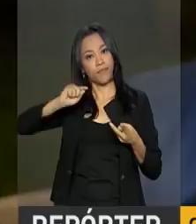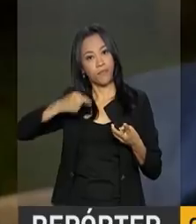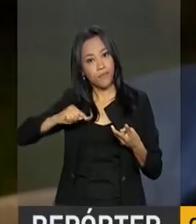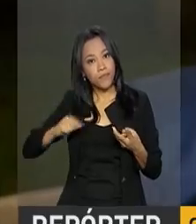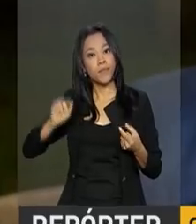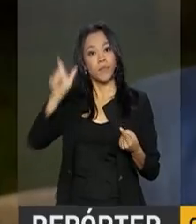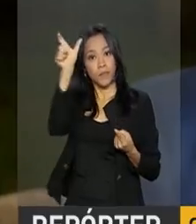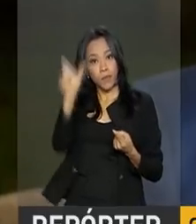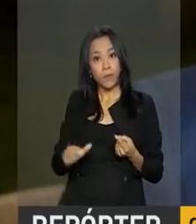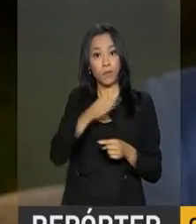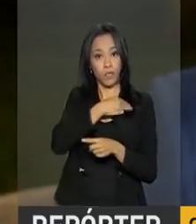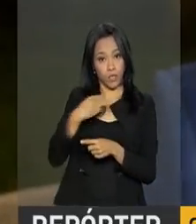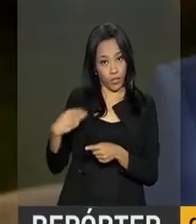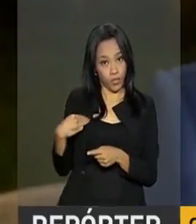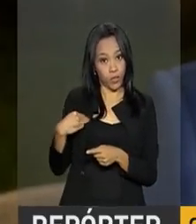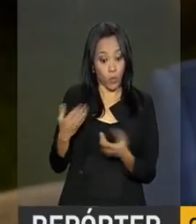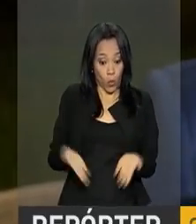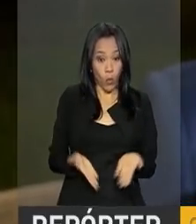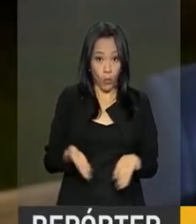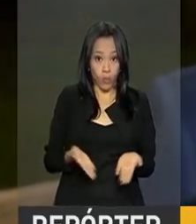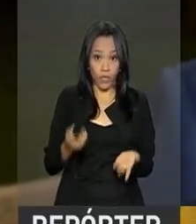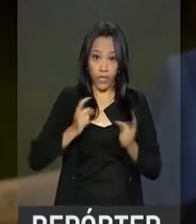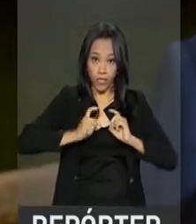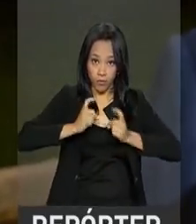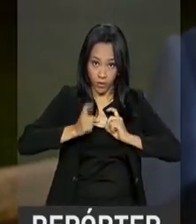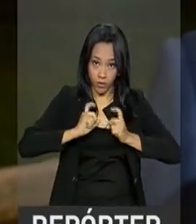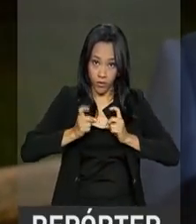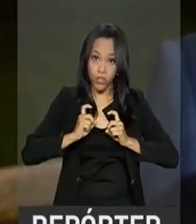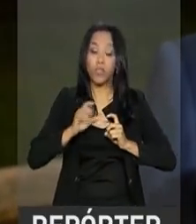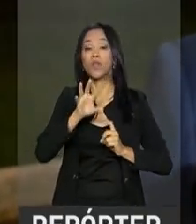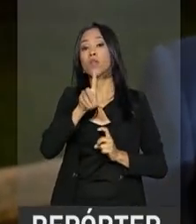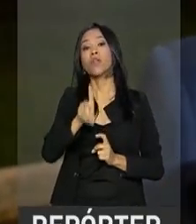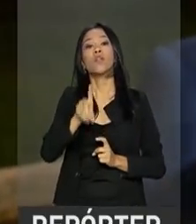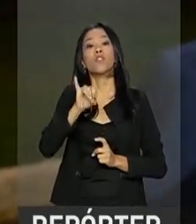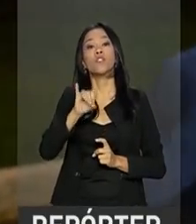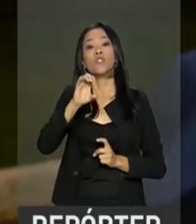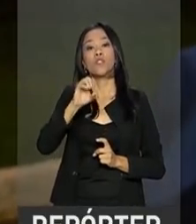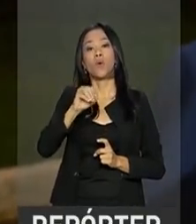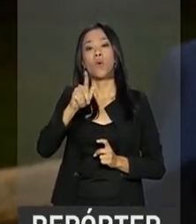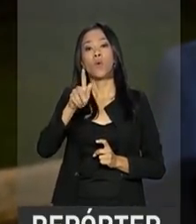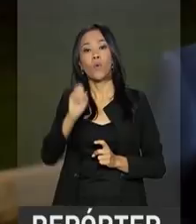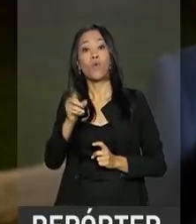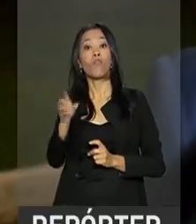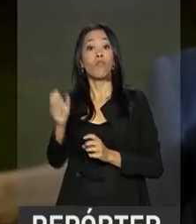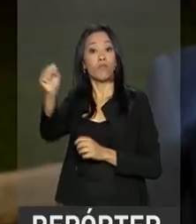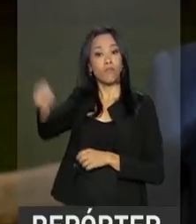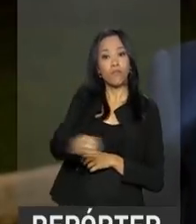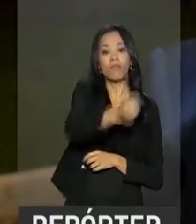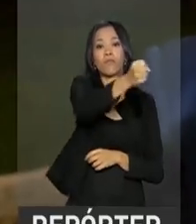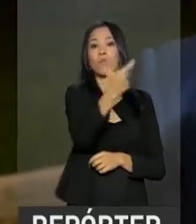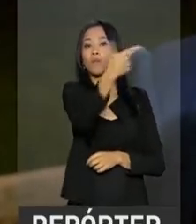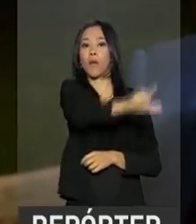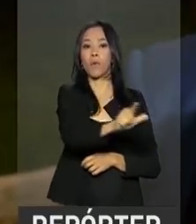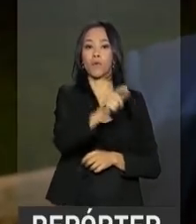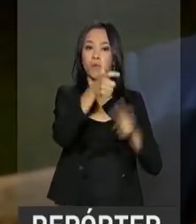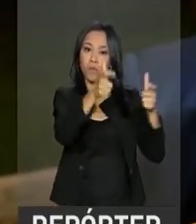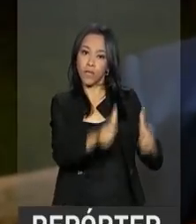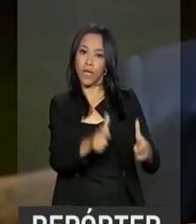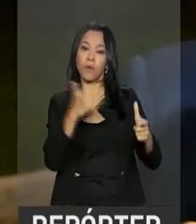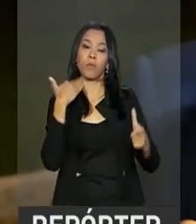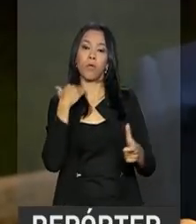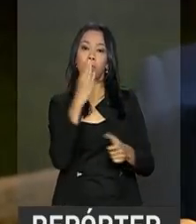ministro do Planejamento, hoje ministro do Planejamento, Diogo, vai para o BNDES e assume o